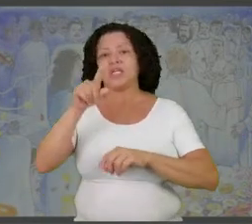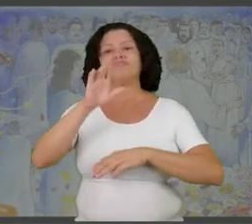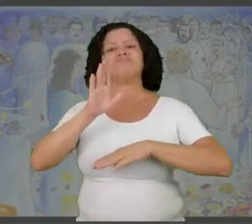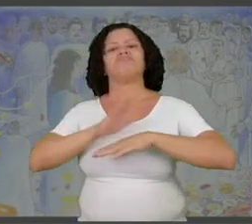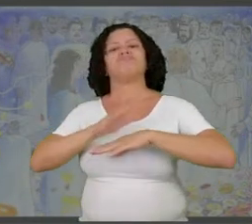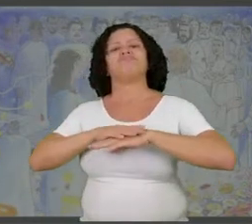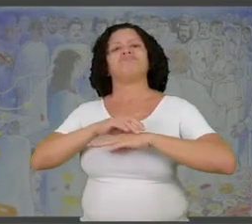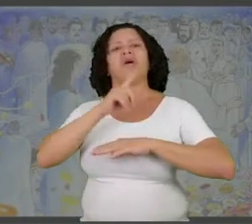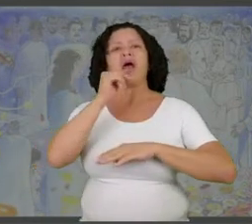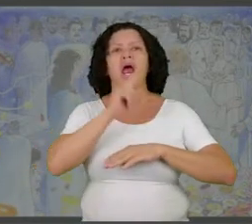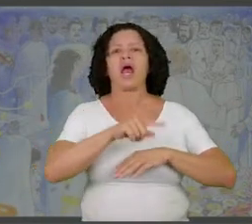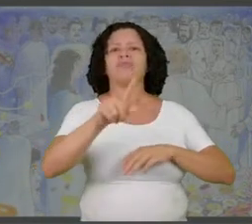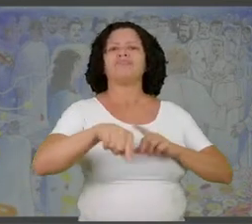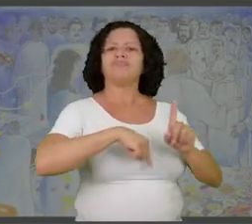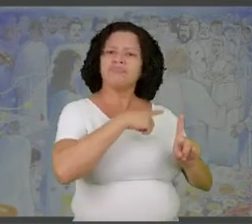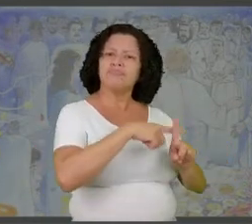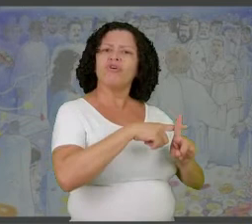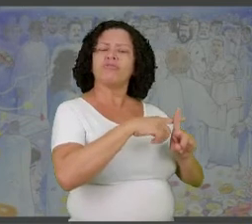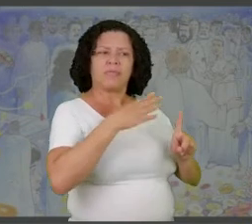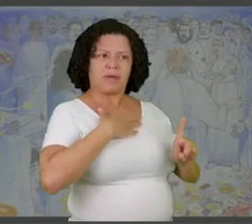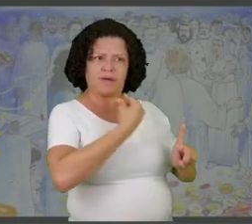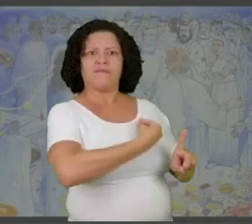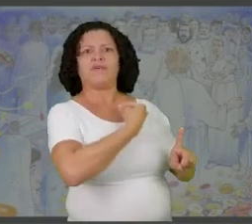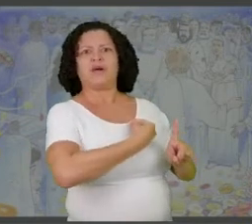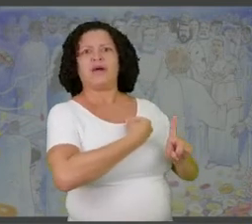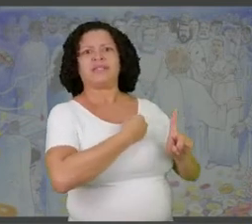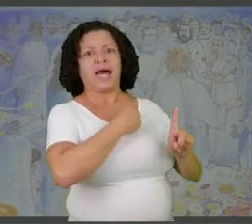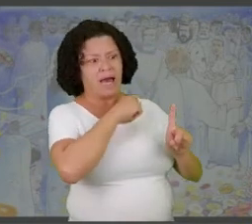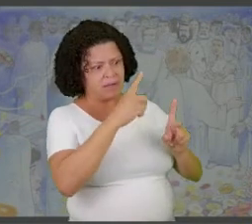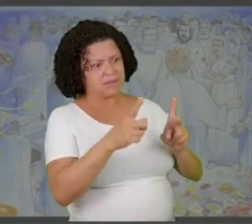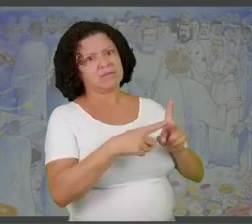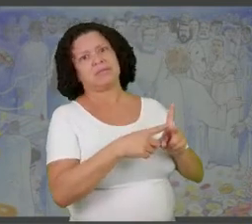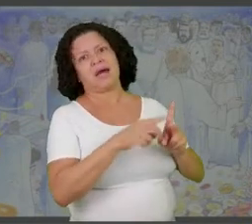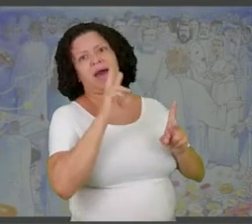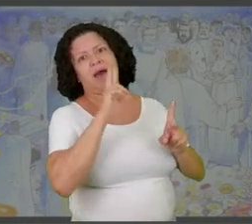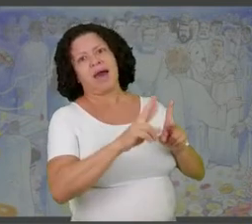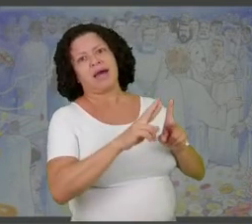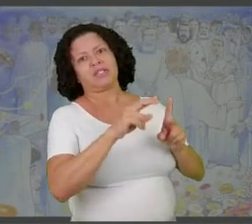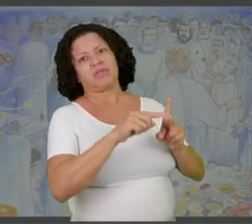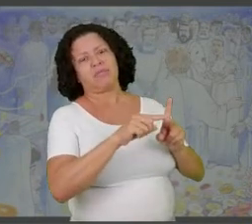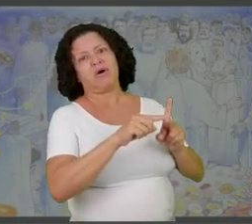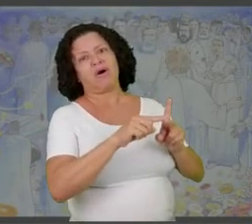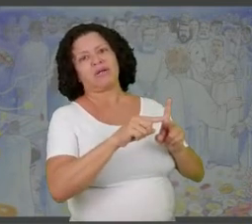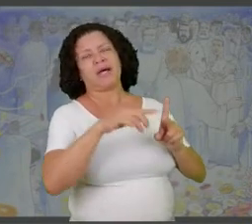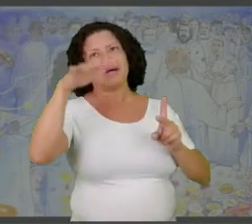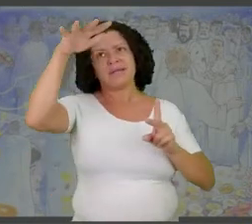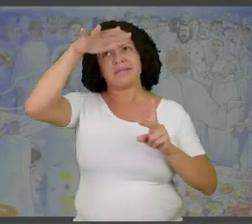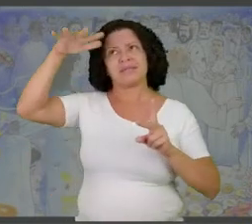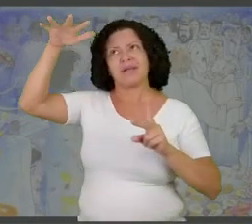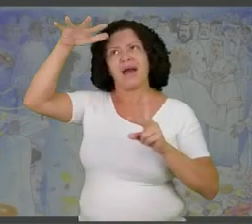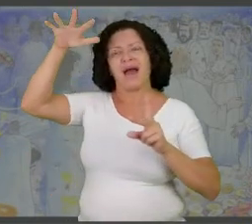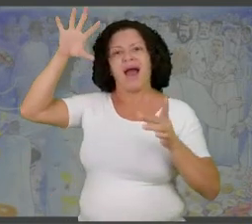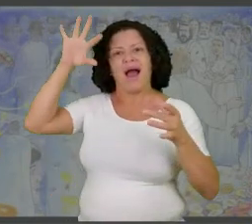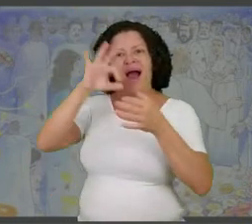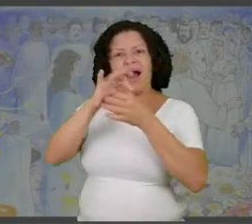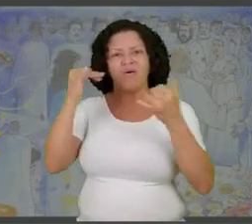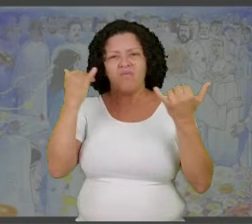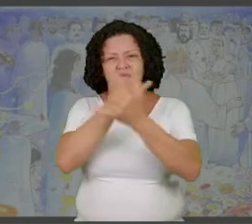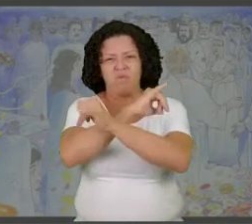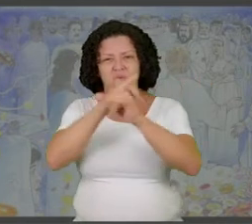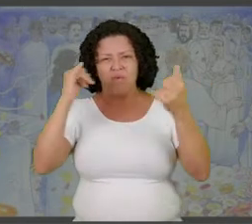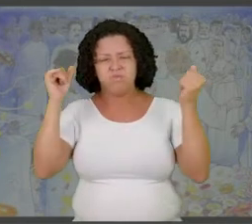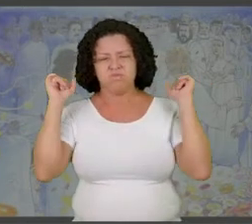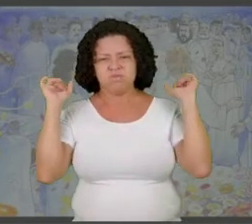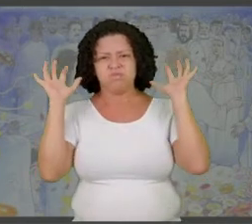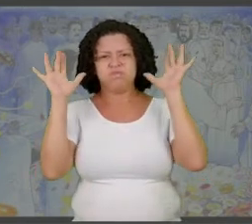uma atitude positiva na minha vida, a reação do universo, da